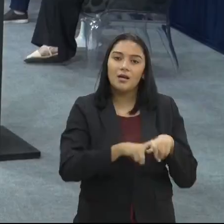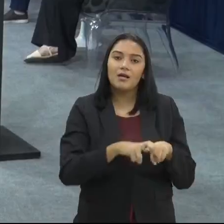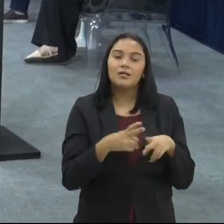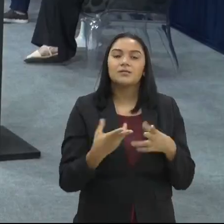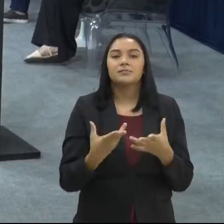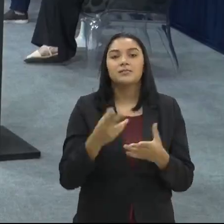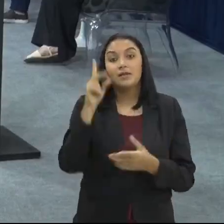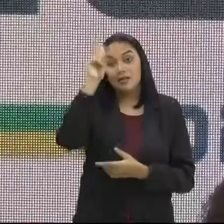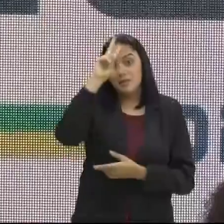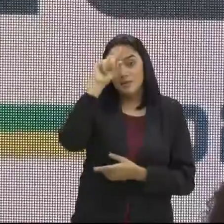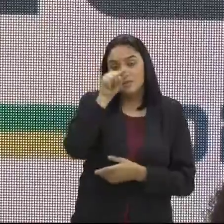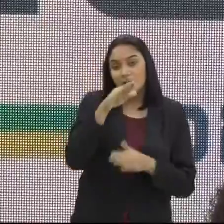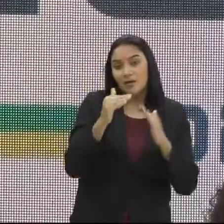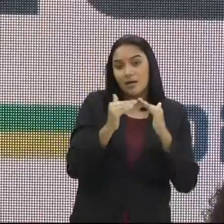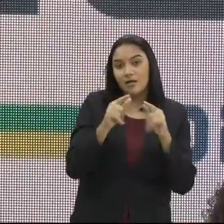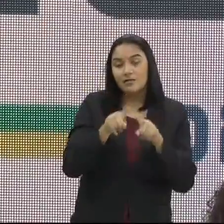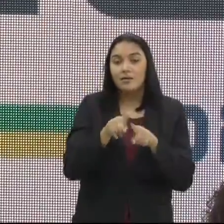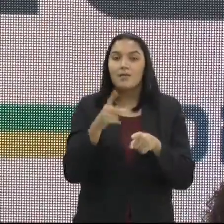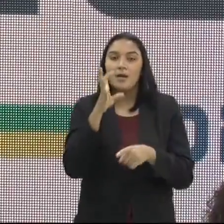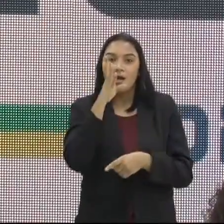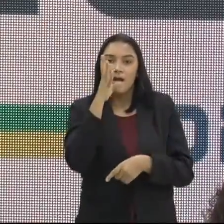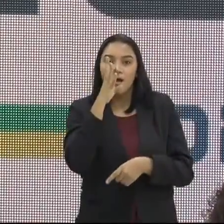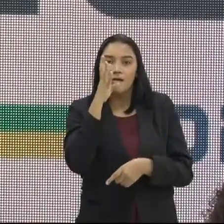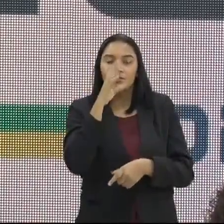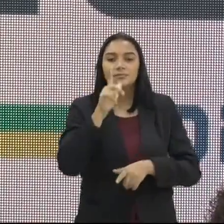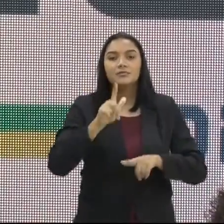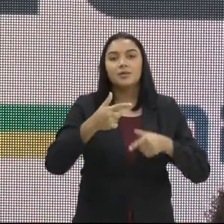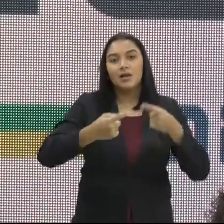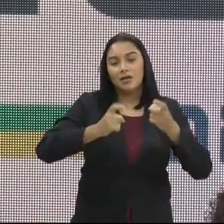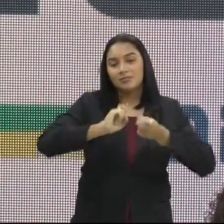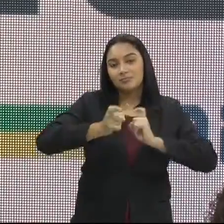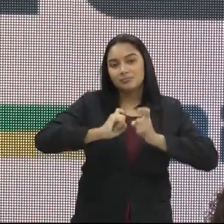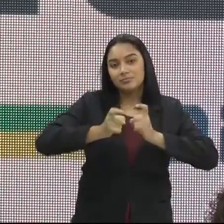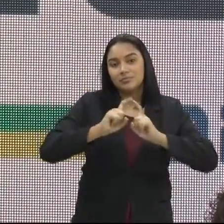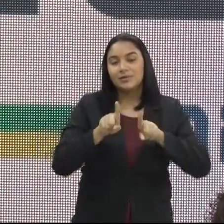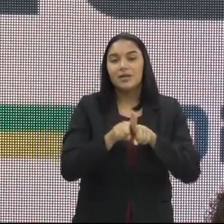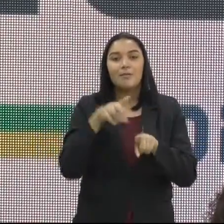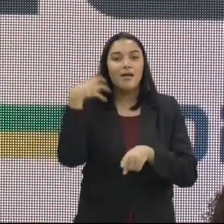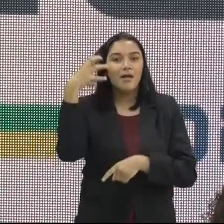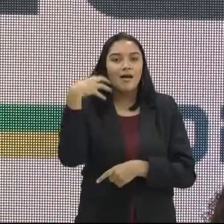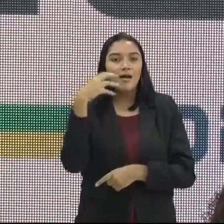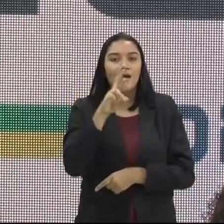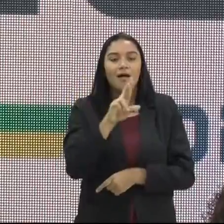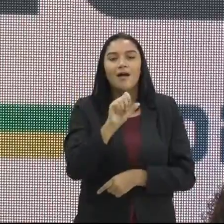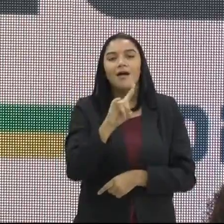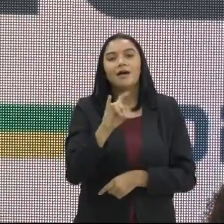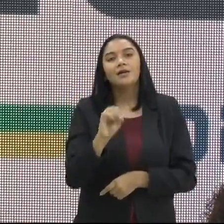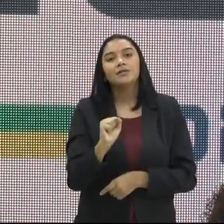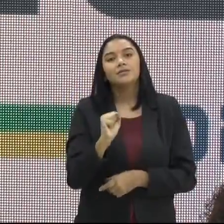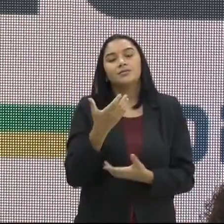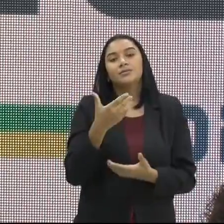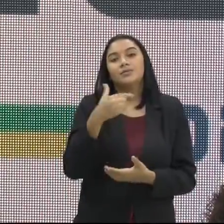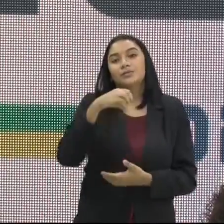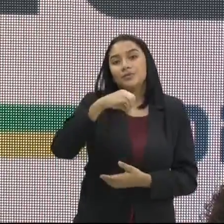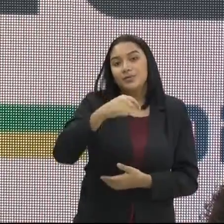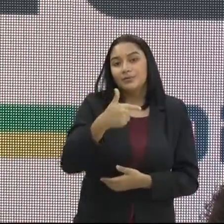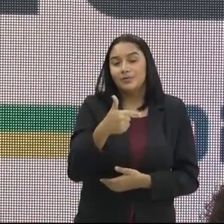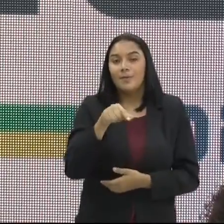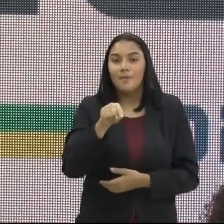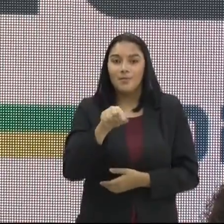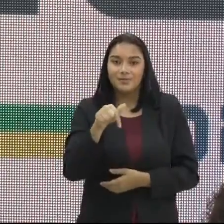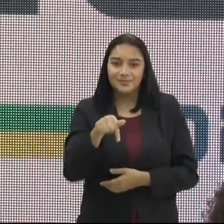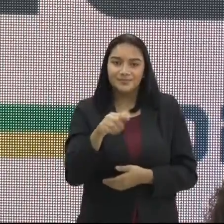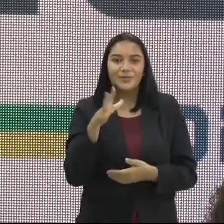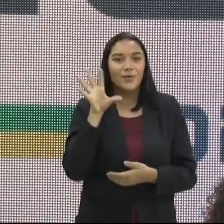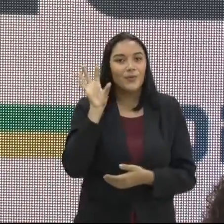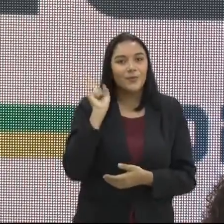aí você de casa, que também acompanha o nosso debate pelas ondas da rádio. Estamos ao vivo na FM o dia 92.7.